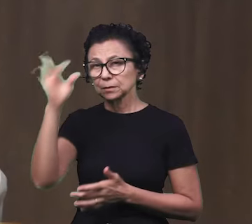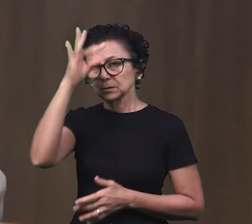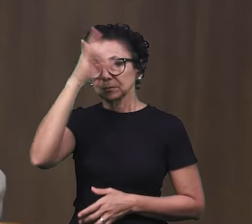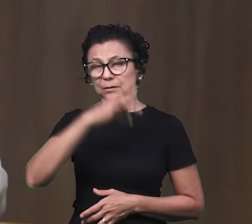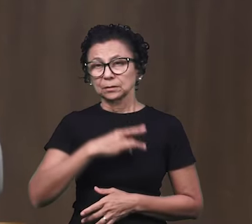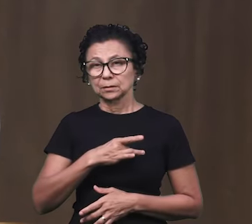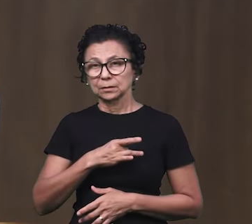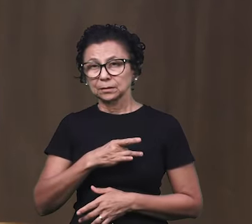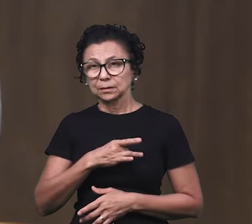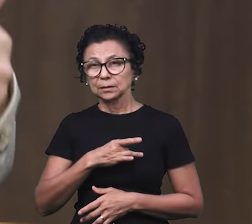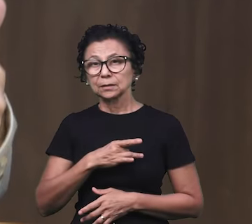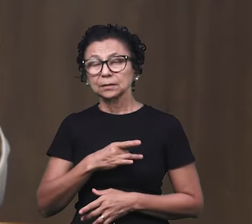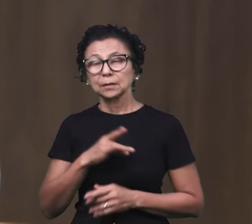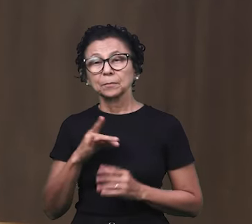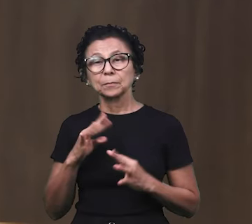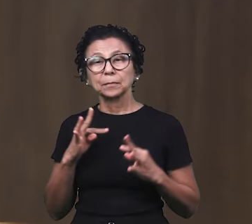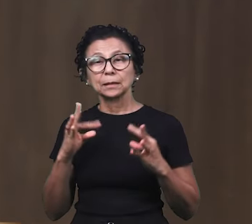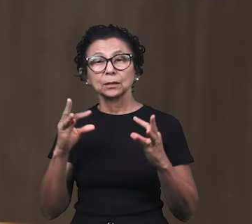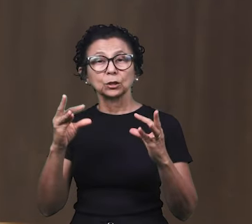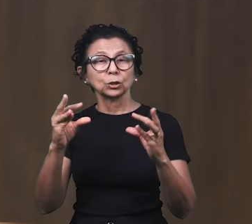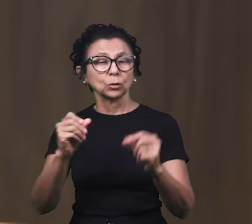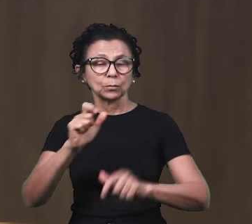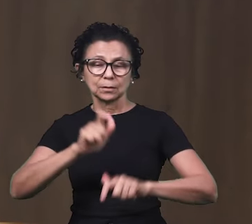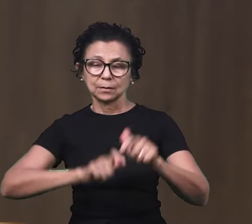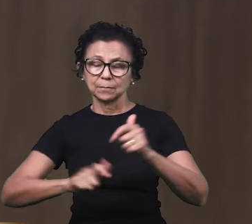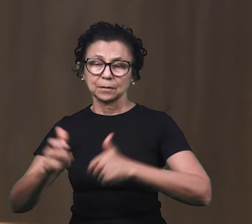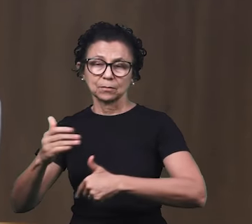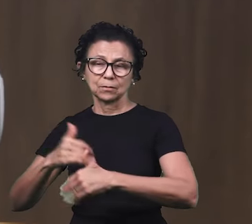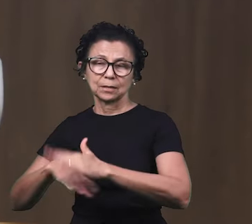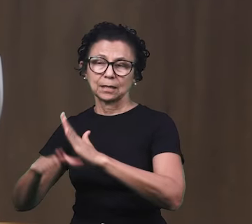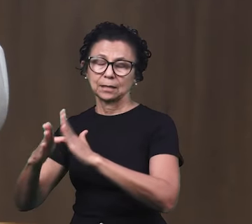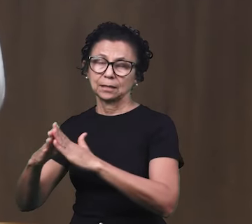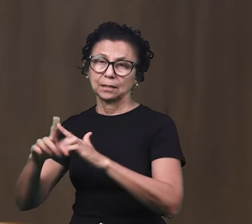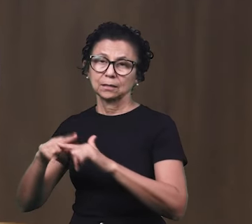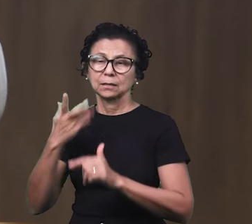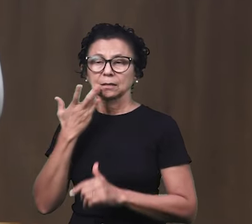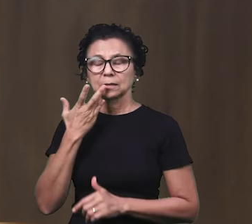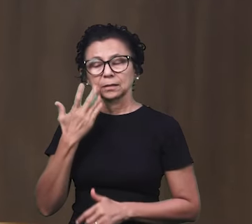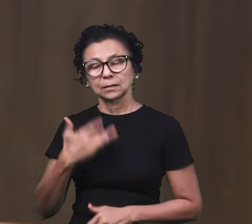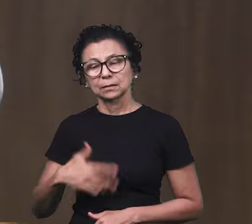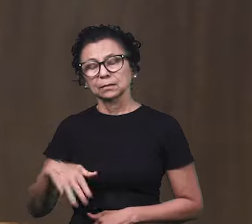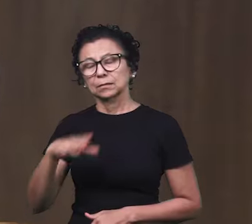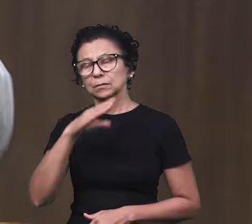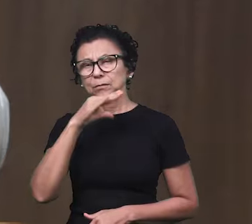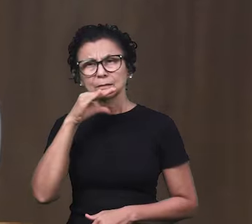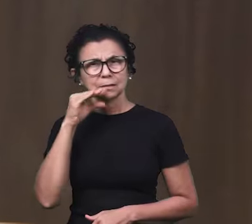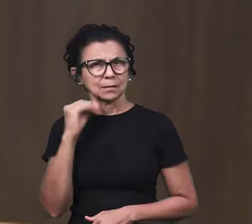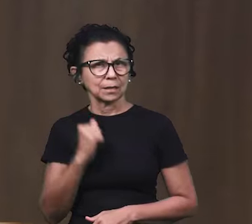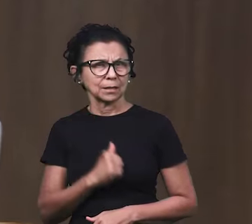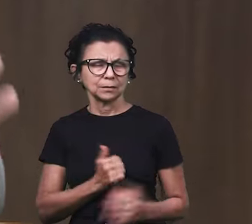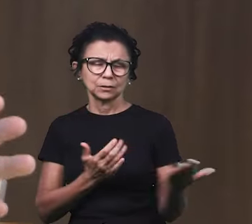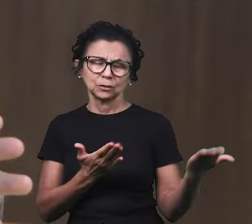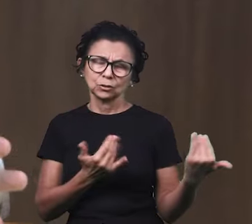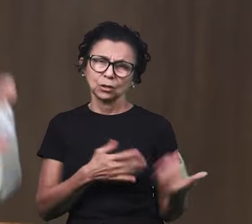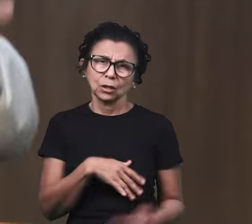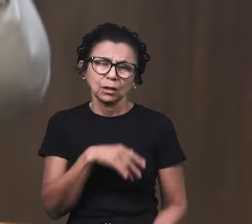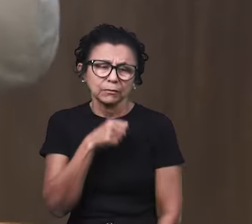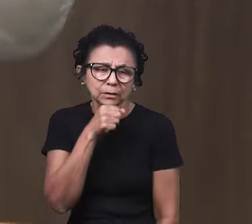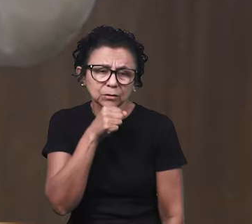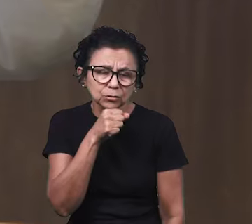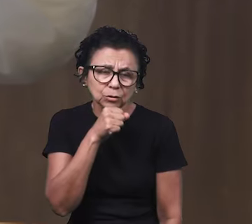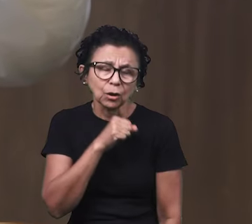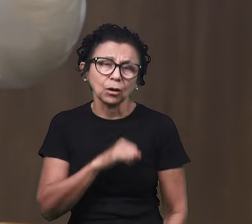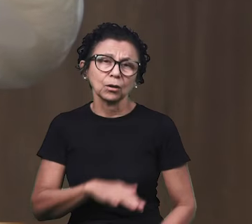toda a igreja. É para criança, é para adolescentes, jovens, senhoras, varões, idosos, para todos. Não é só